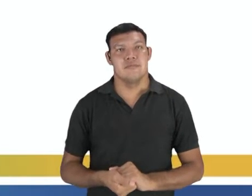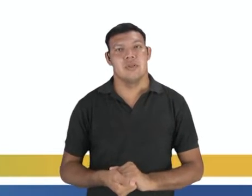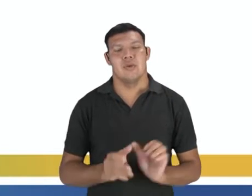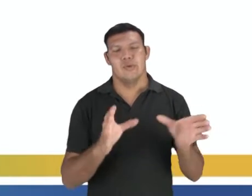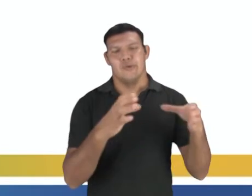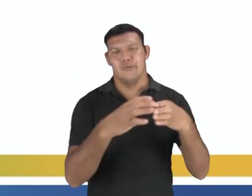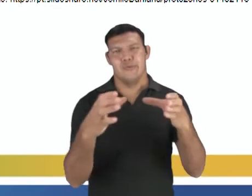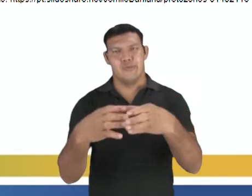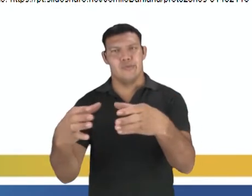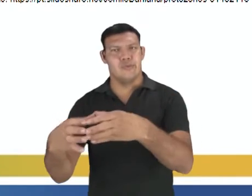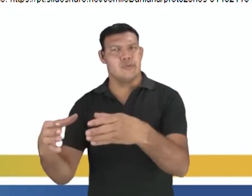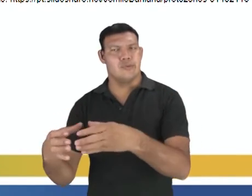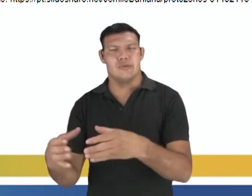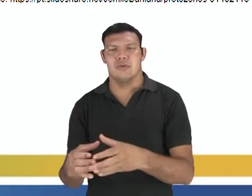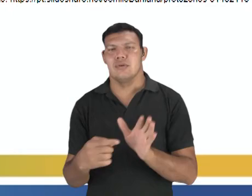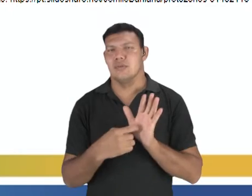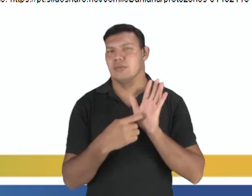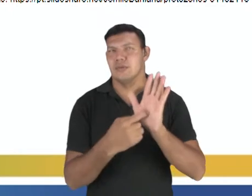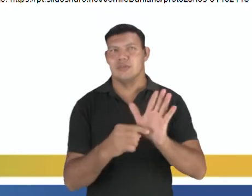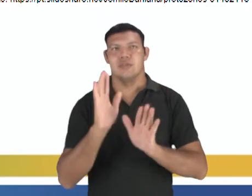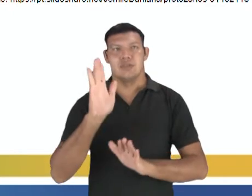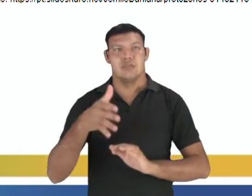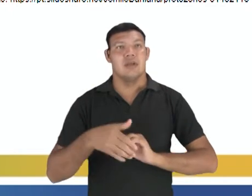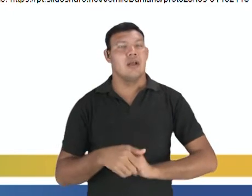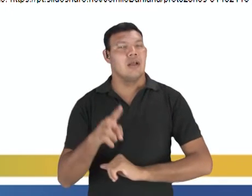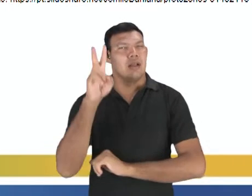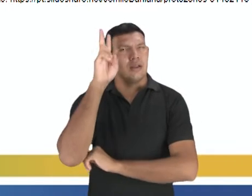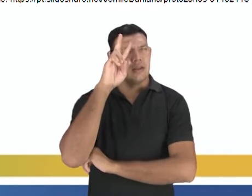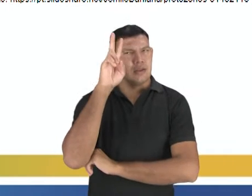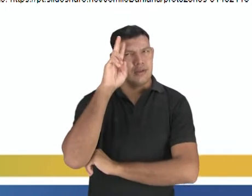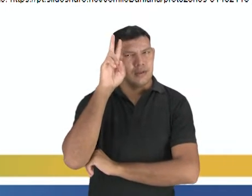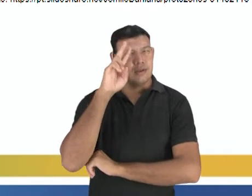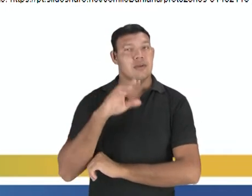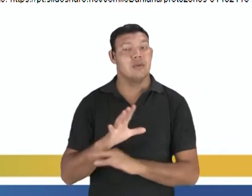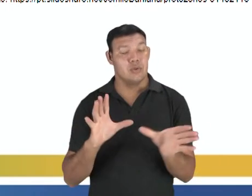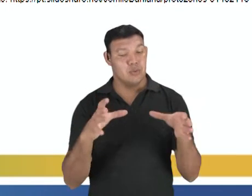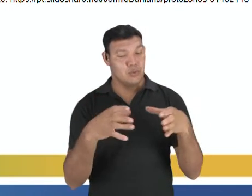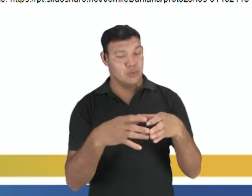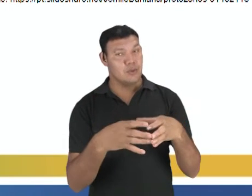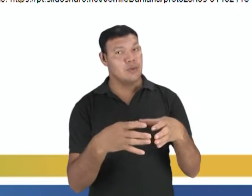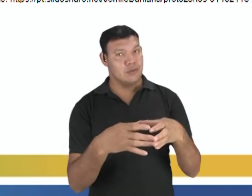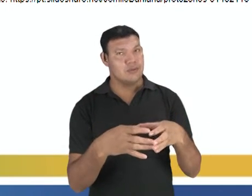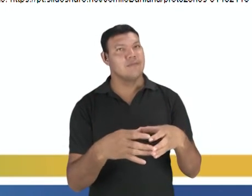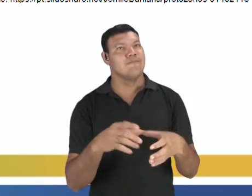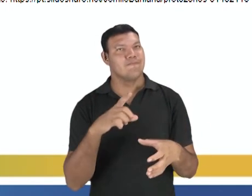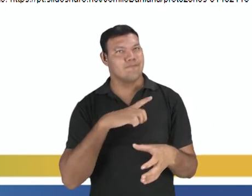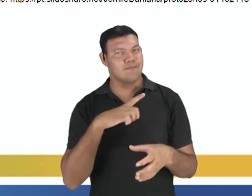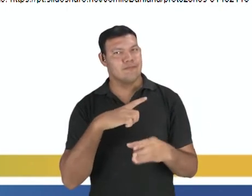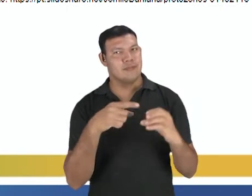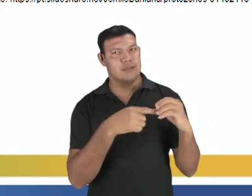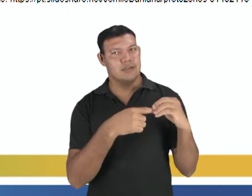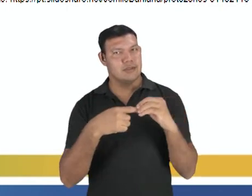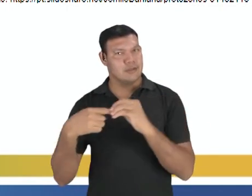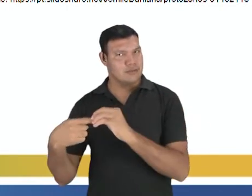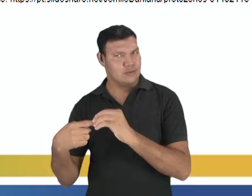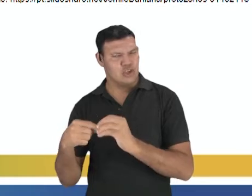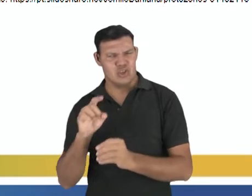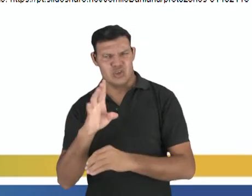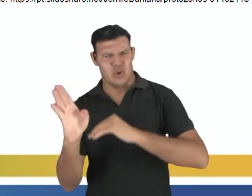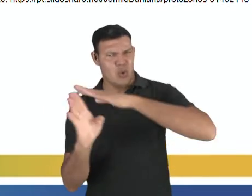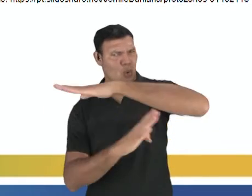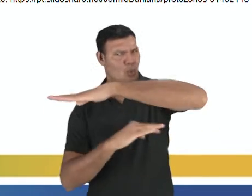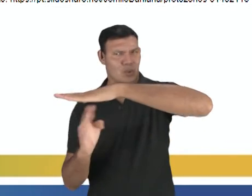que a gente acabou de conversar. Só que lembra que esse reino nós temos também os protozoários, não são só